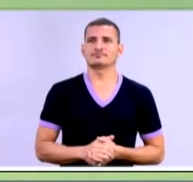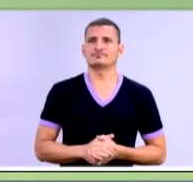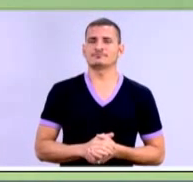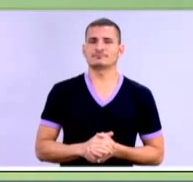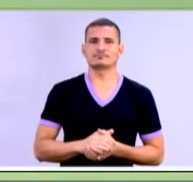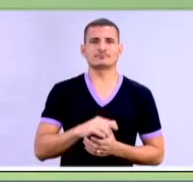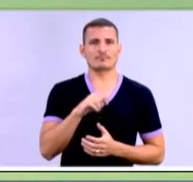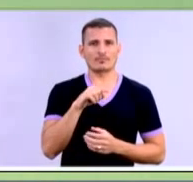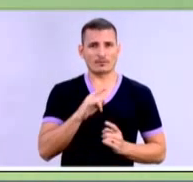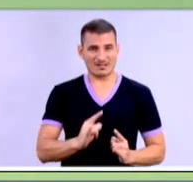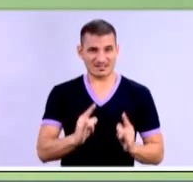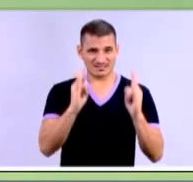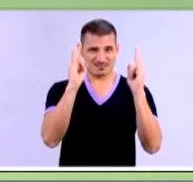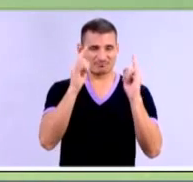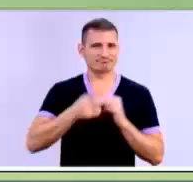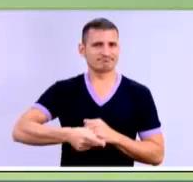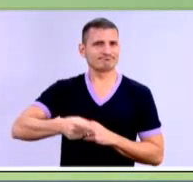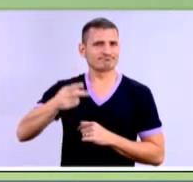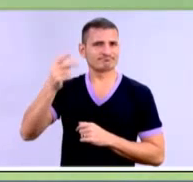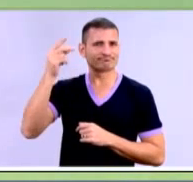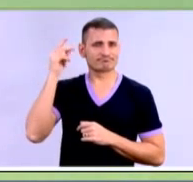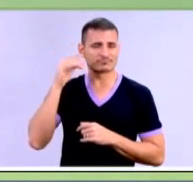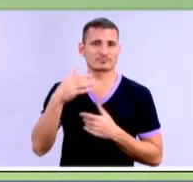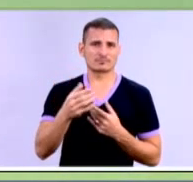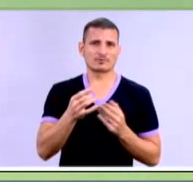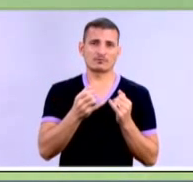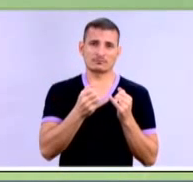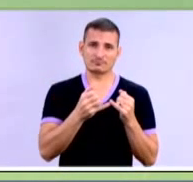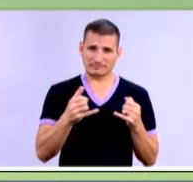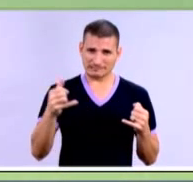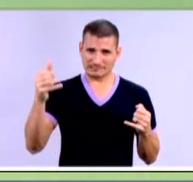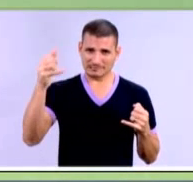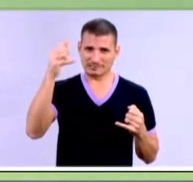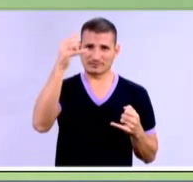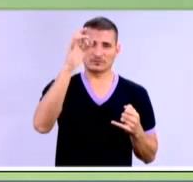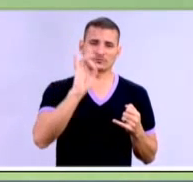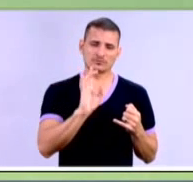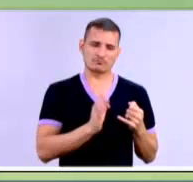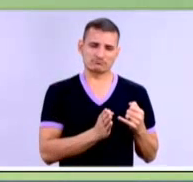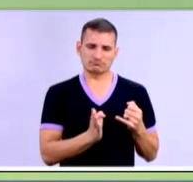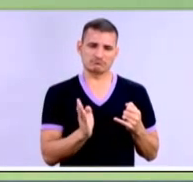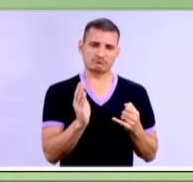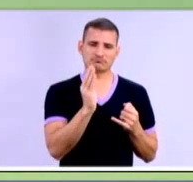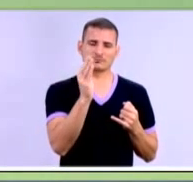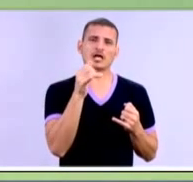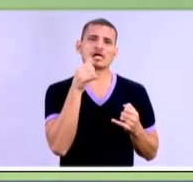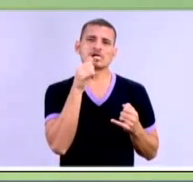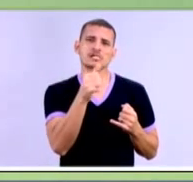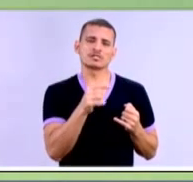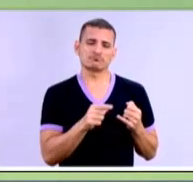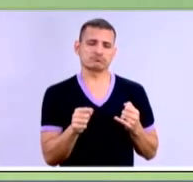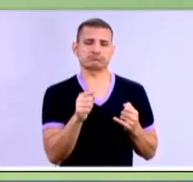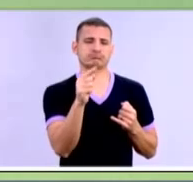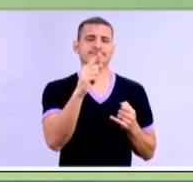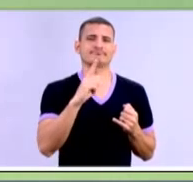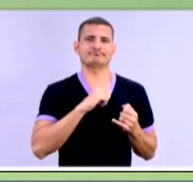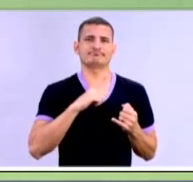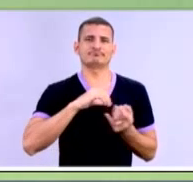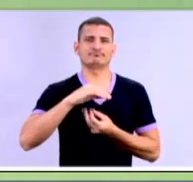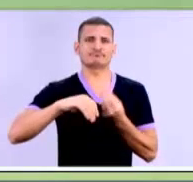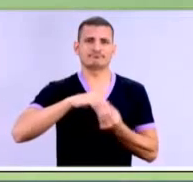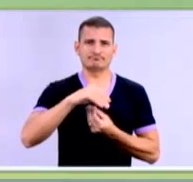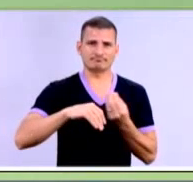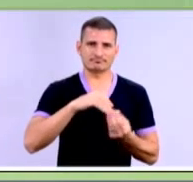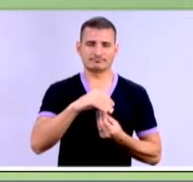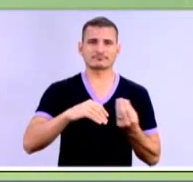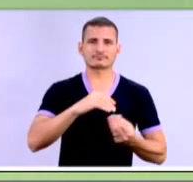prédio ser antigo, o cabeamento só pode ser passado no mesmo caminho onde há cabos de energia. Ou seja, a gente já percebeu